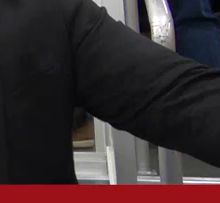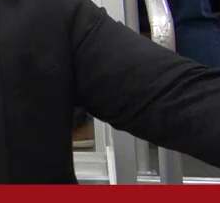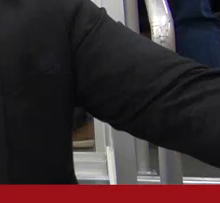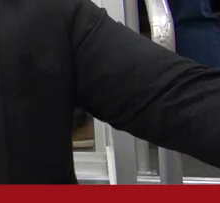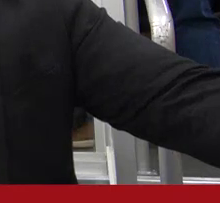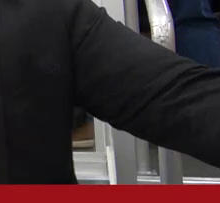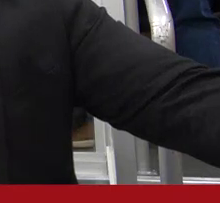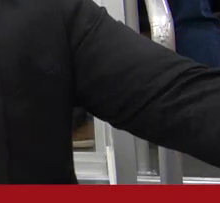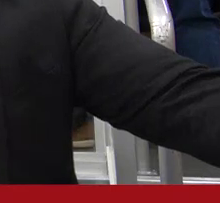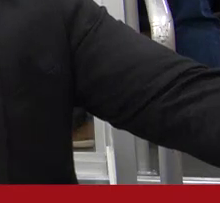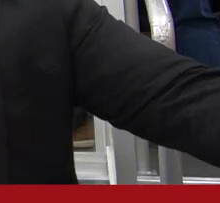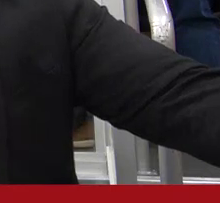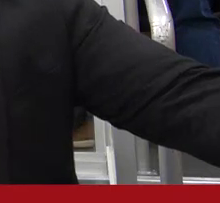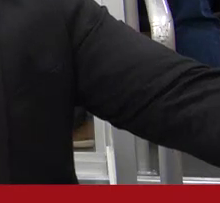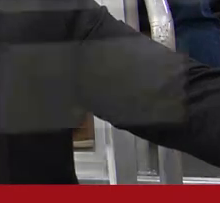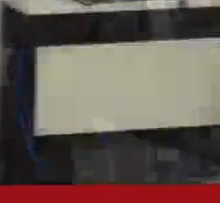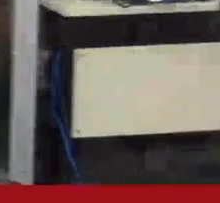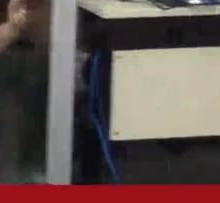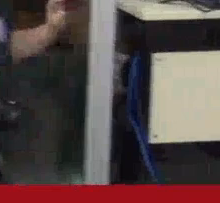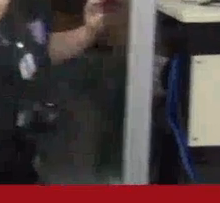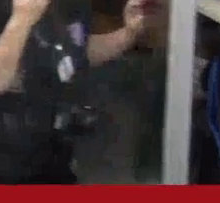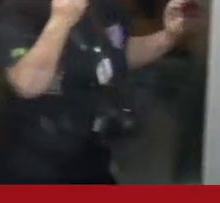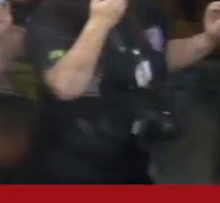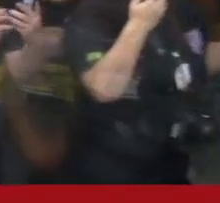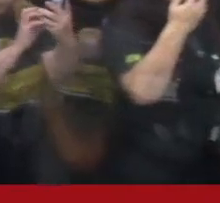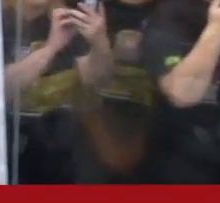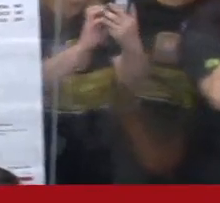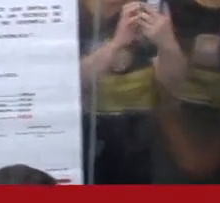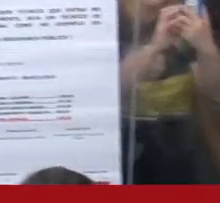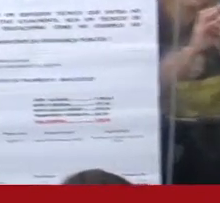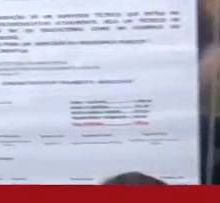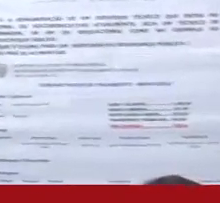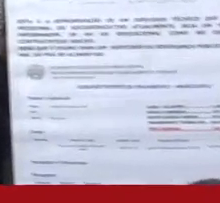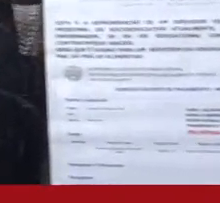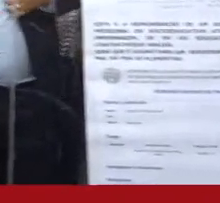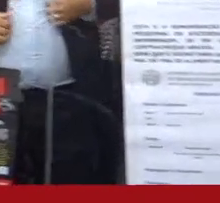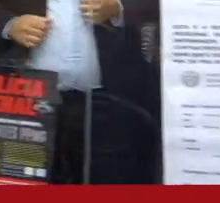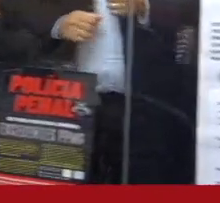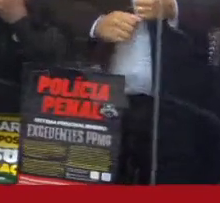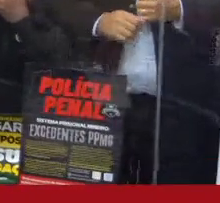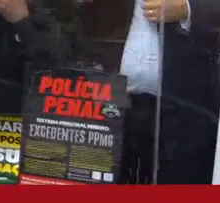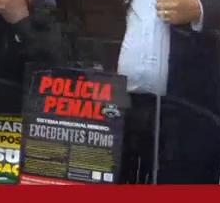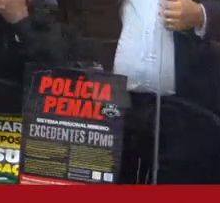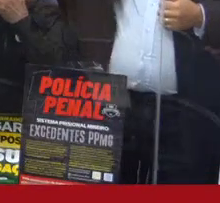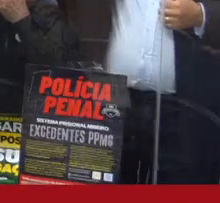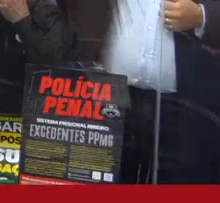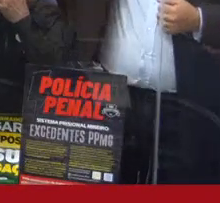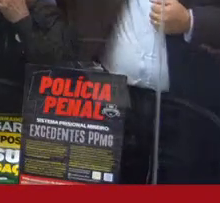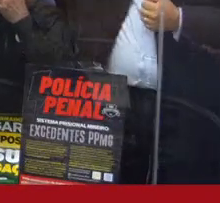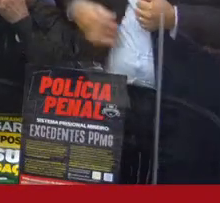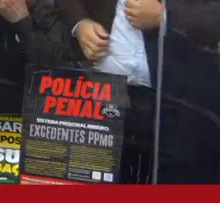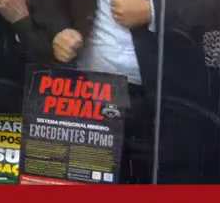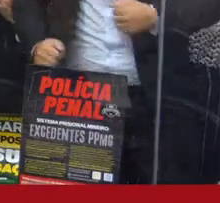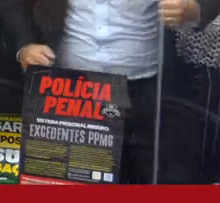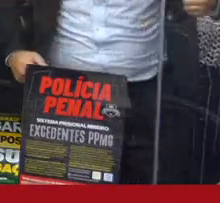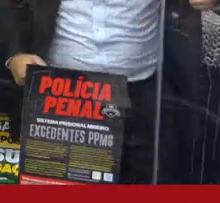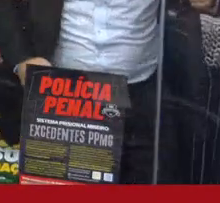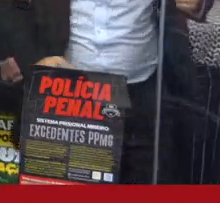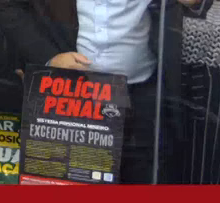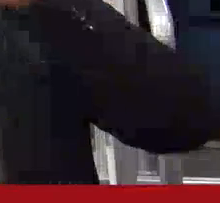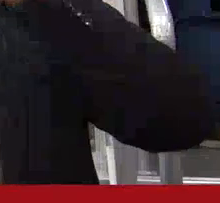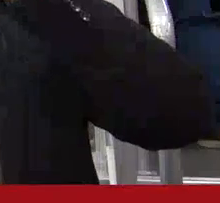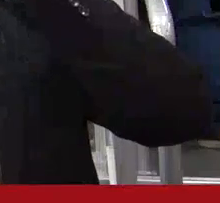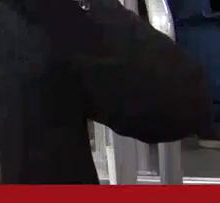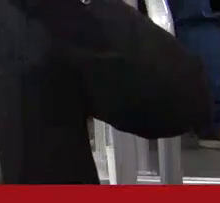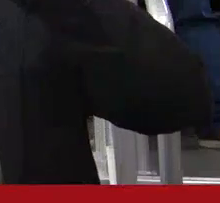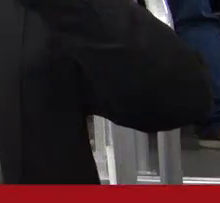que fosse levado ao presidente da casa, ao setor de segurança, esse nosso pedido, para que nós possamos fazer realmente o que é o direito do